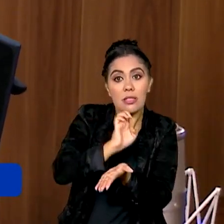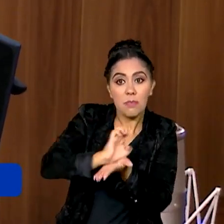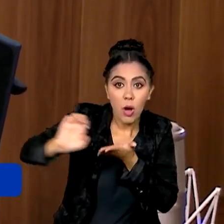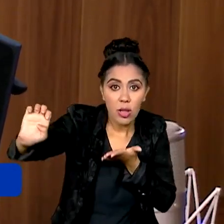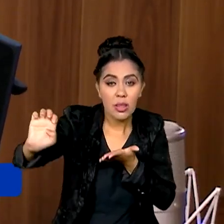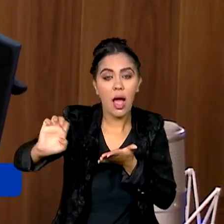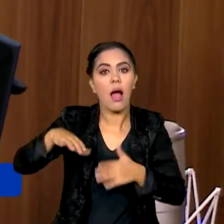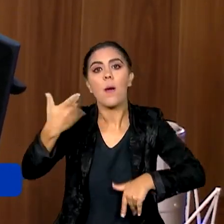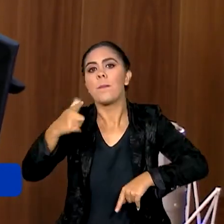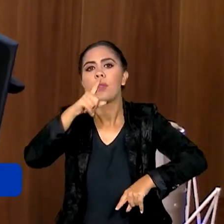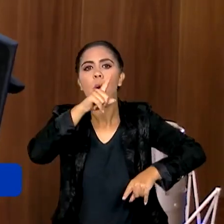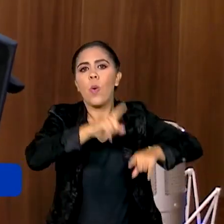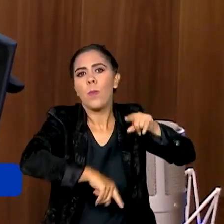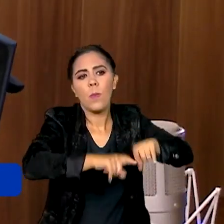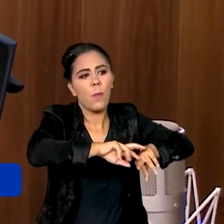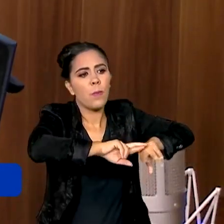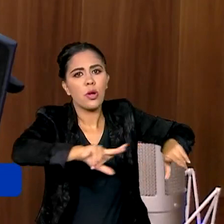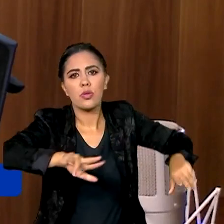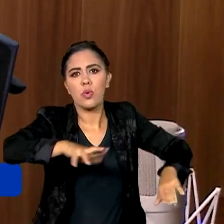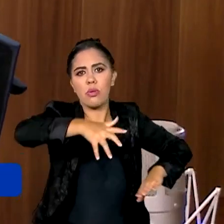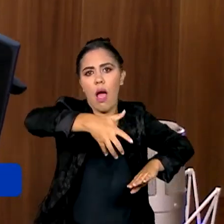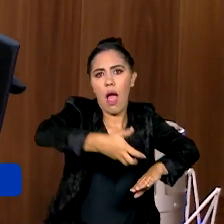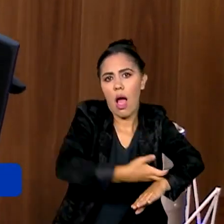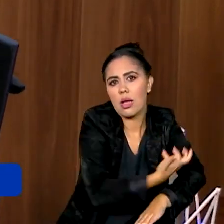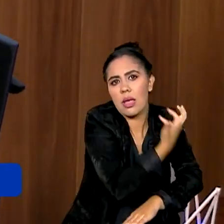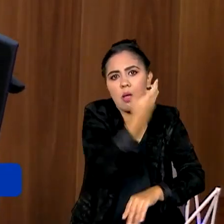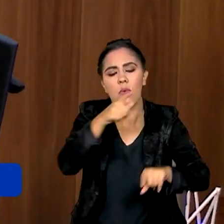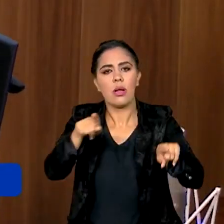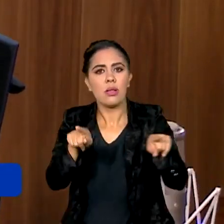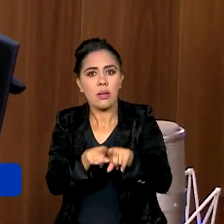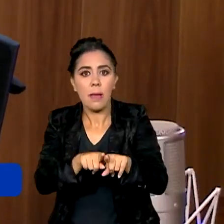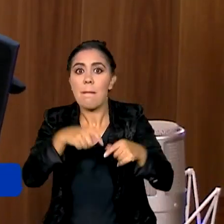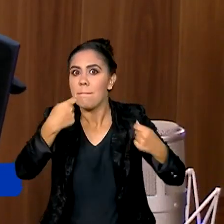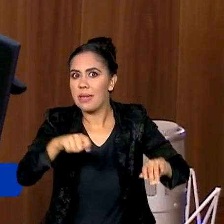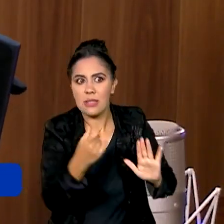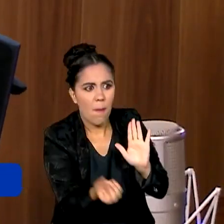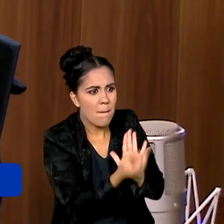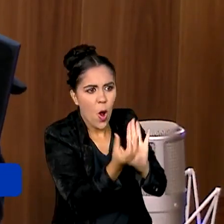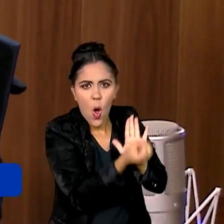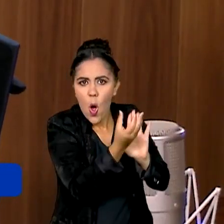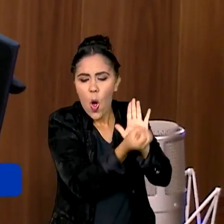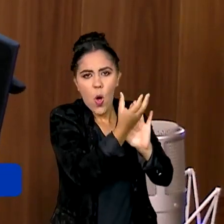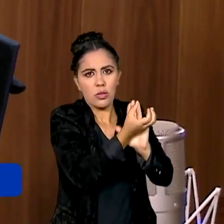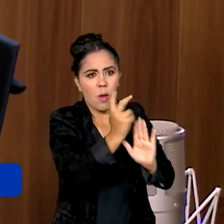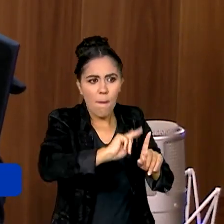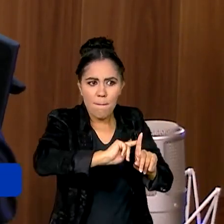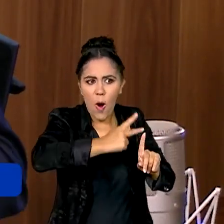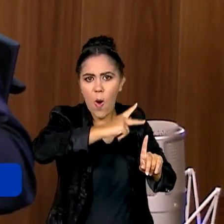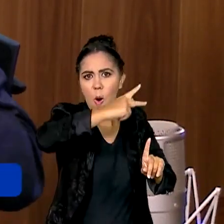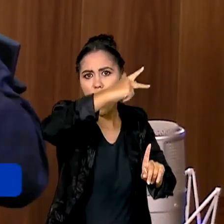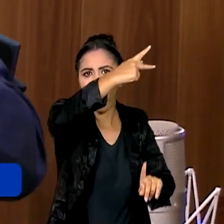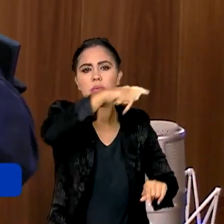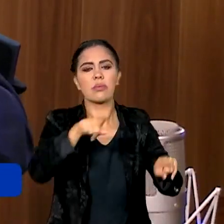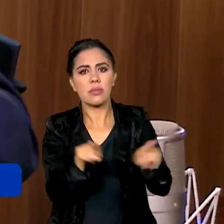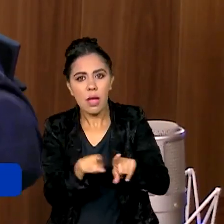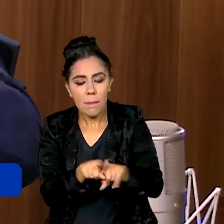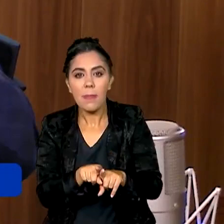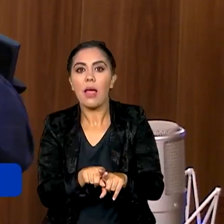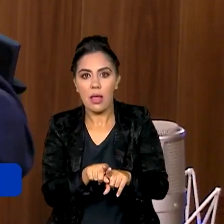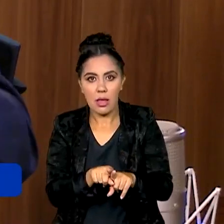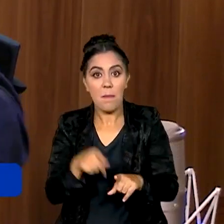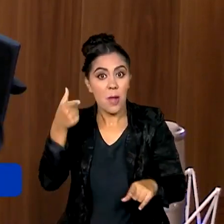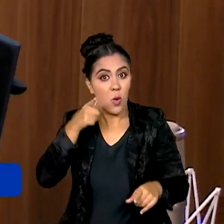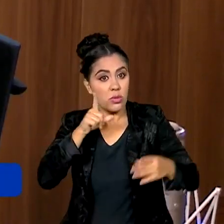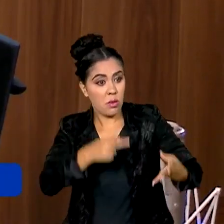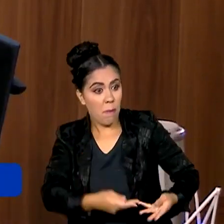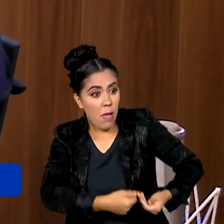agrícola, seja um produto industrial, você vai ter que aumentar a sua produção, qualificar a sua produção. E para aumentar e qualificar a